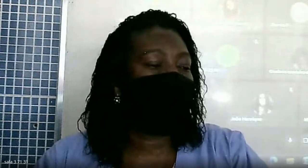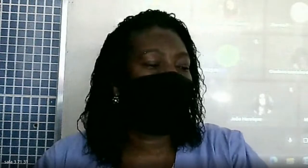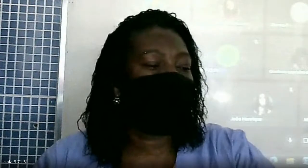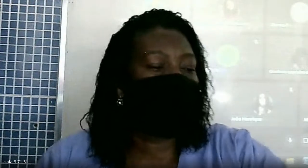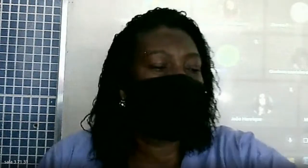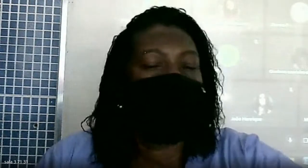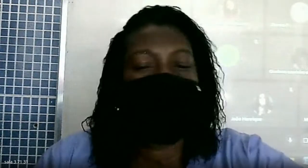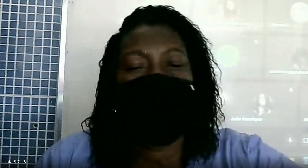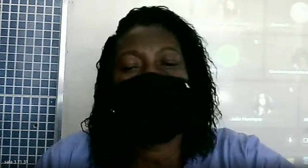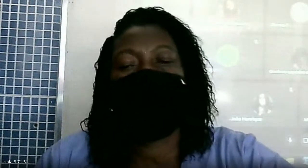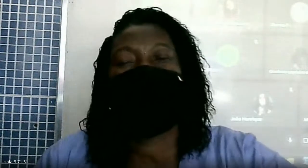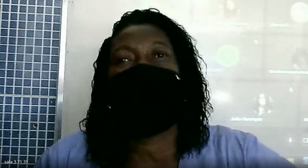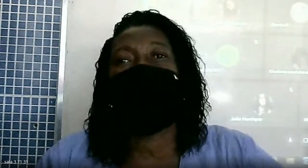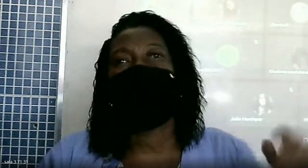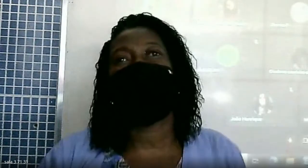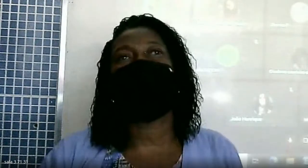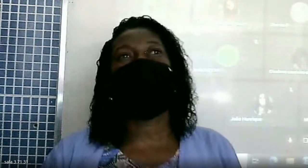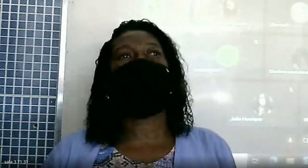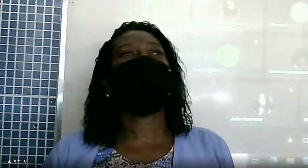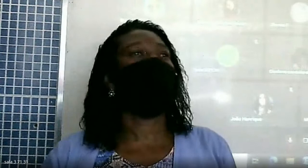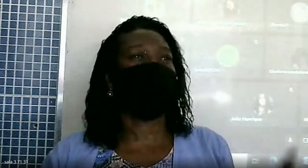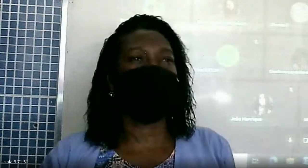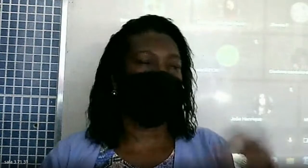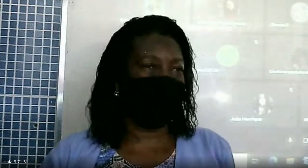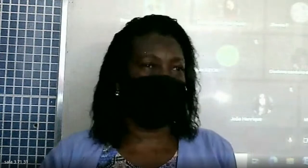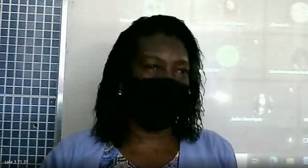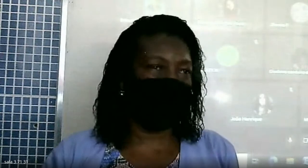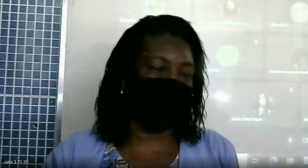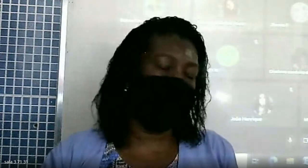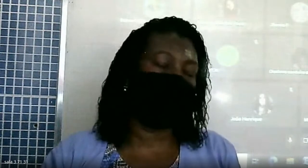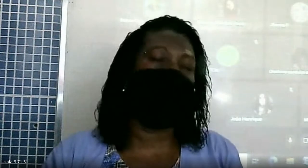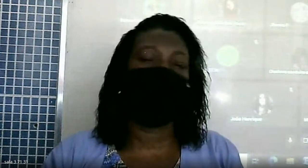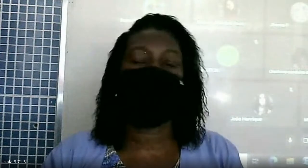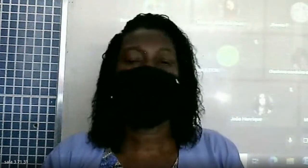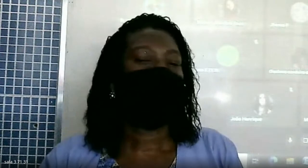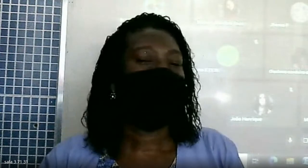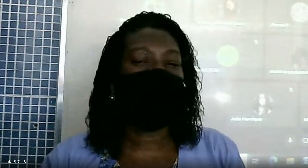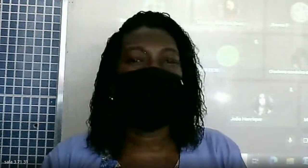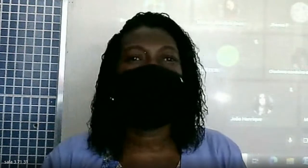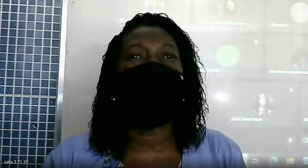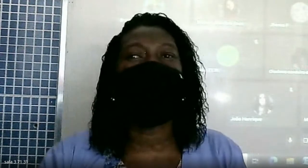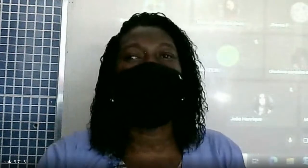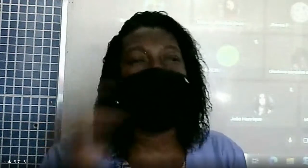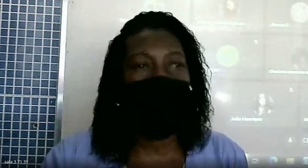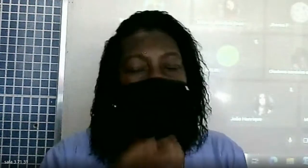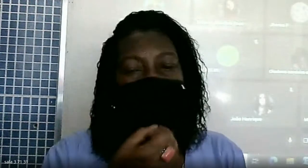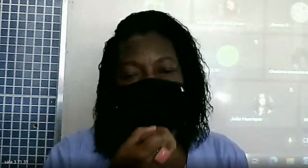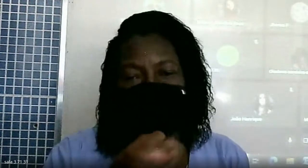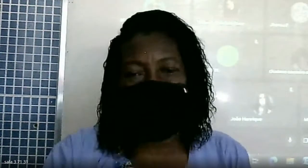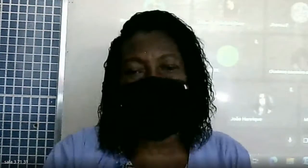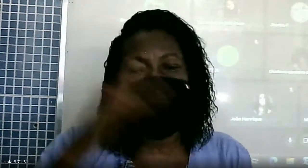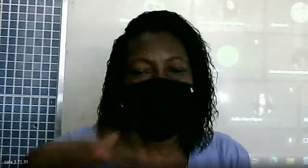e o professor de dança, ele dá aula para quem gosta de dançar. Aí, depois do